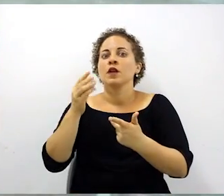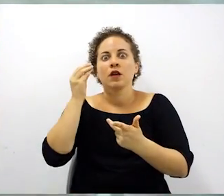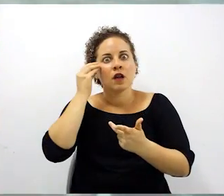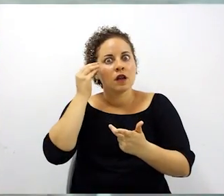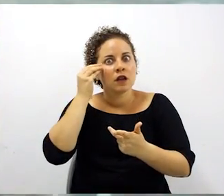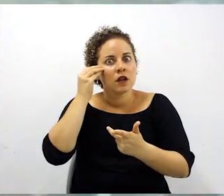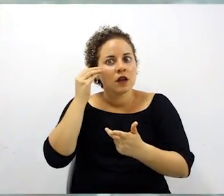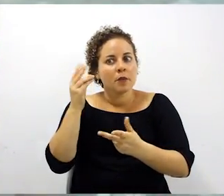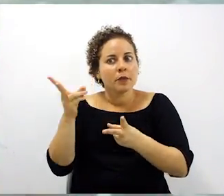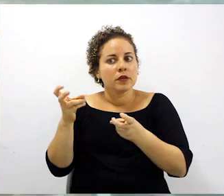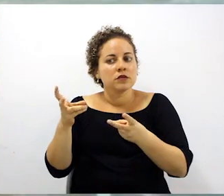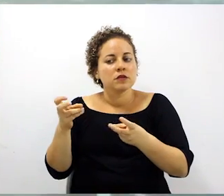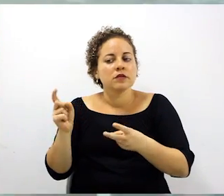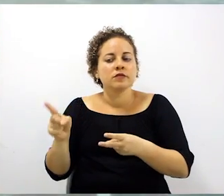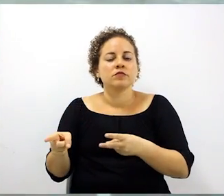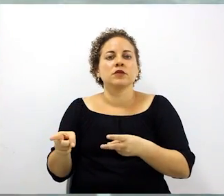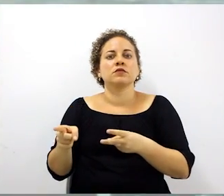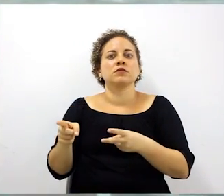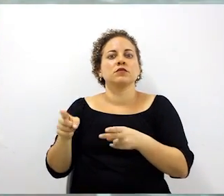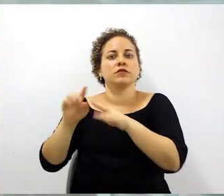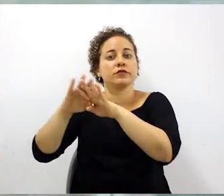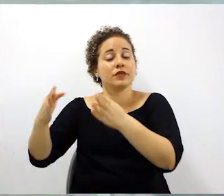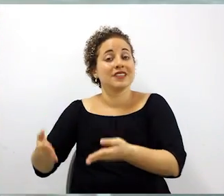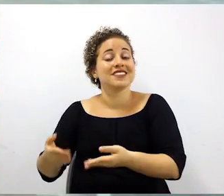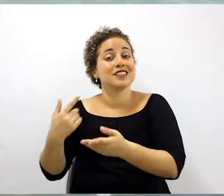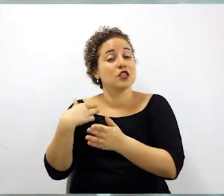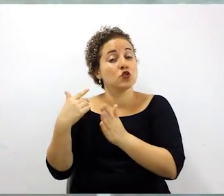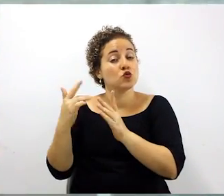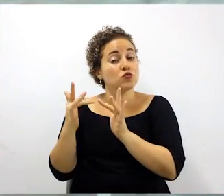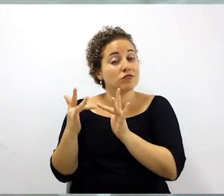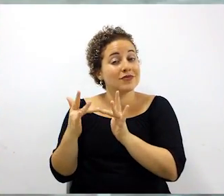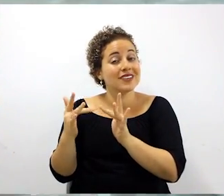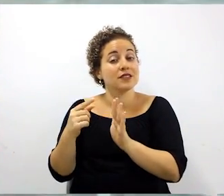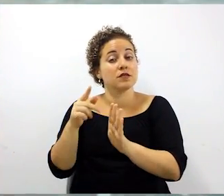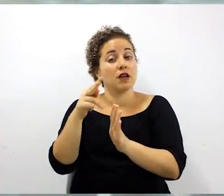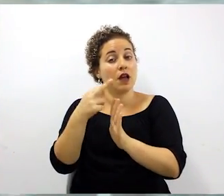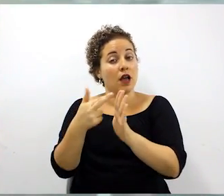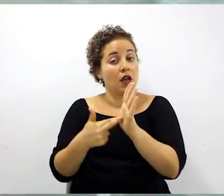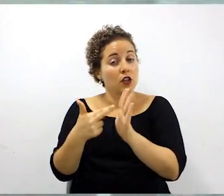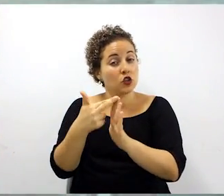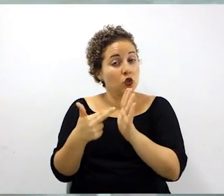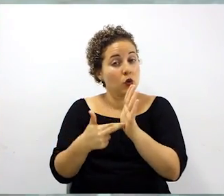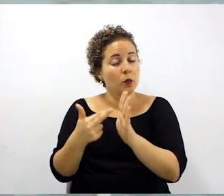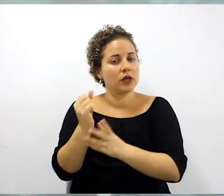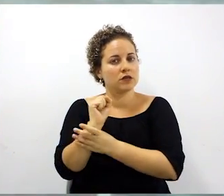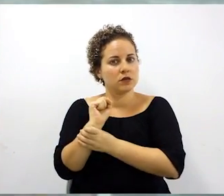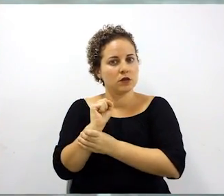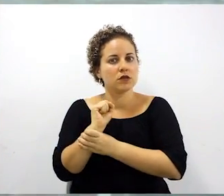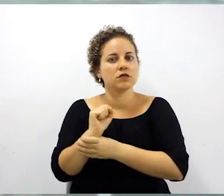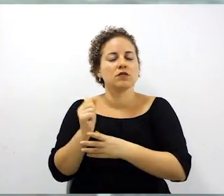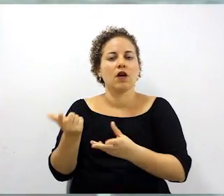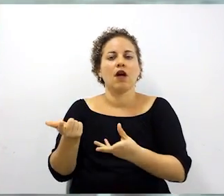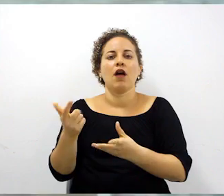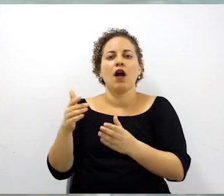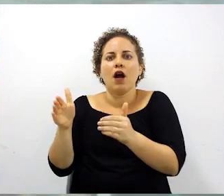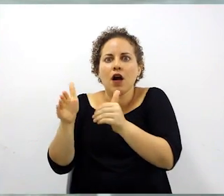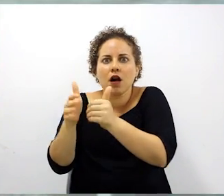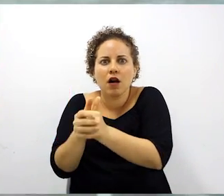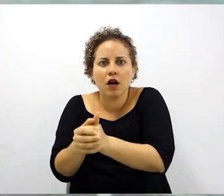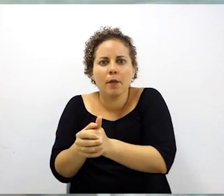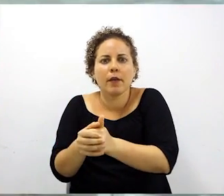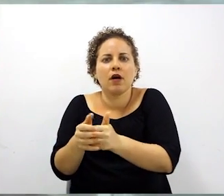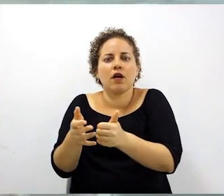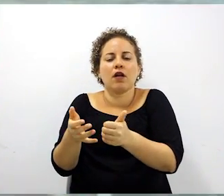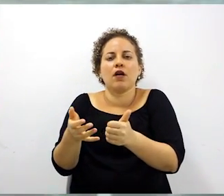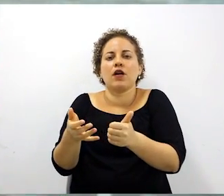olhar treinado para verificar se essas condições atendem às normas de segurança. Se houver câmara fria, barcos